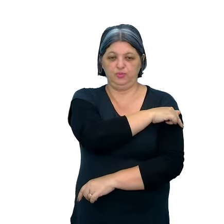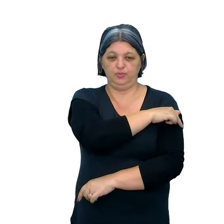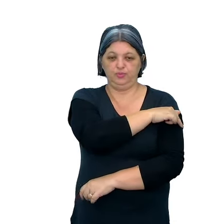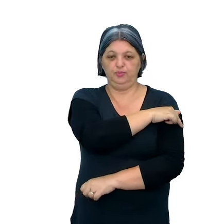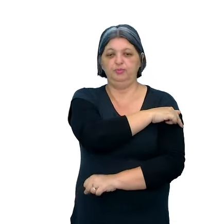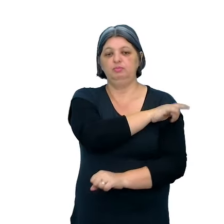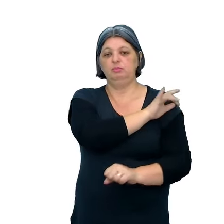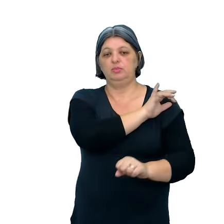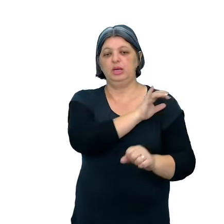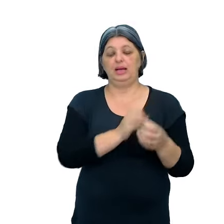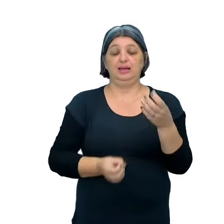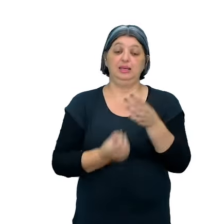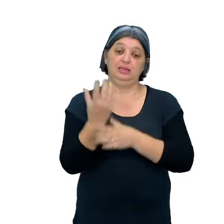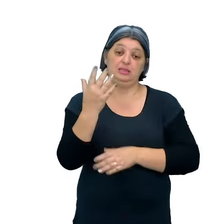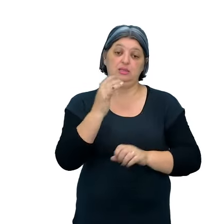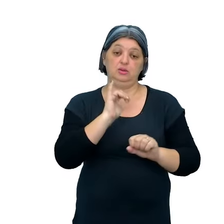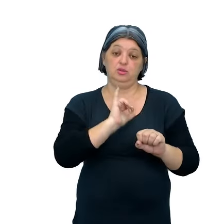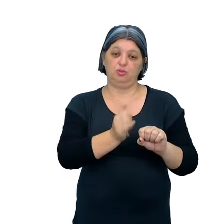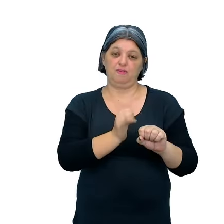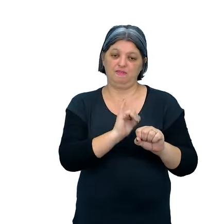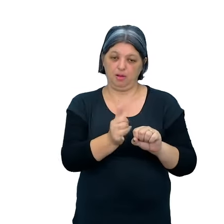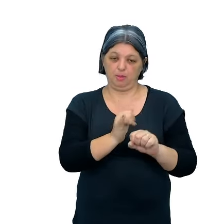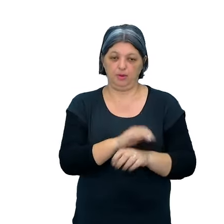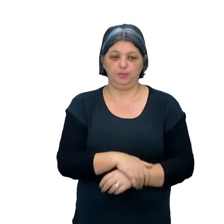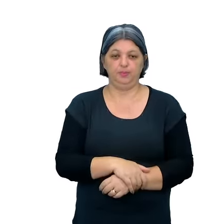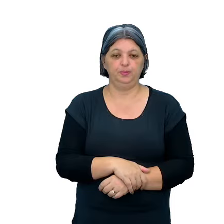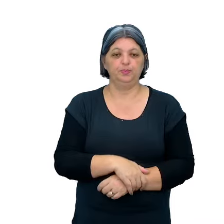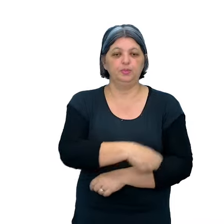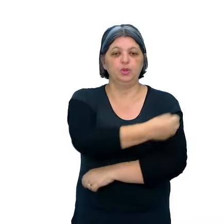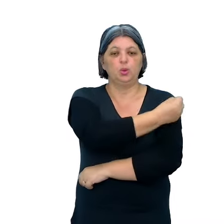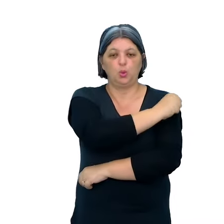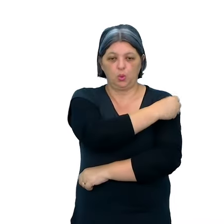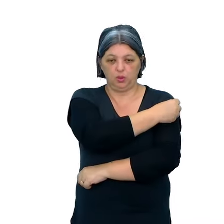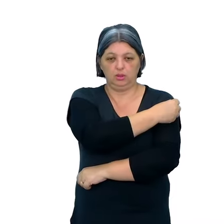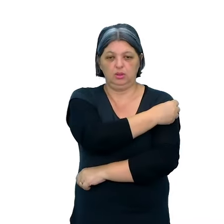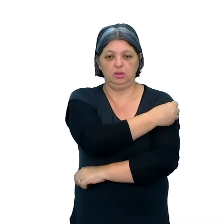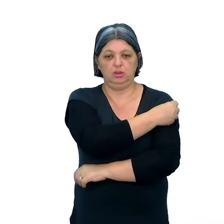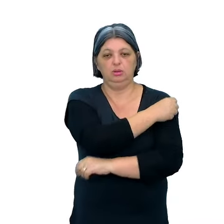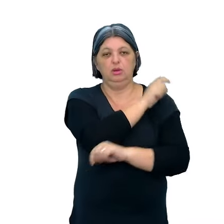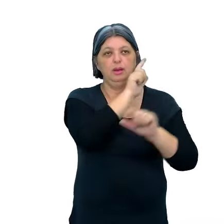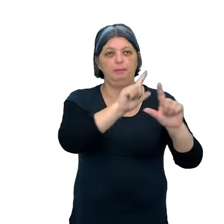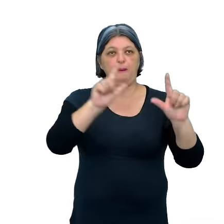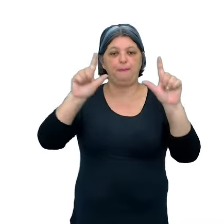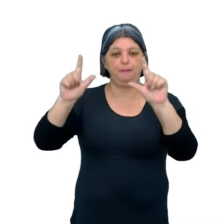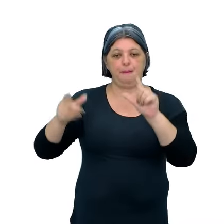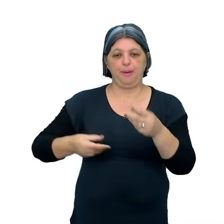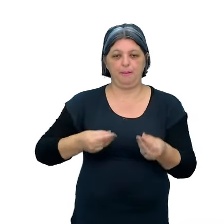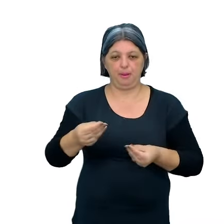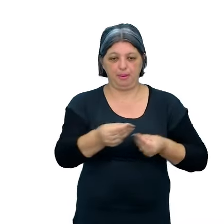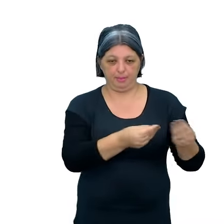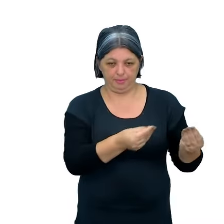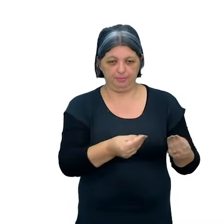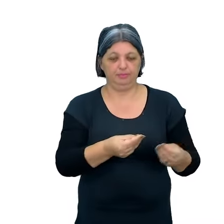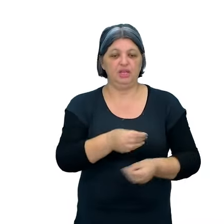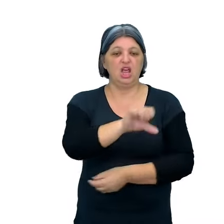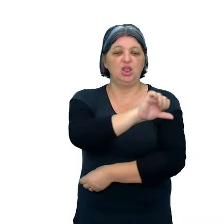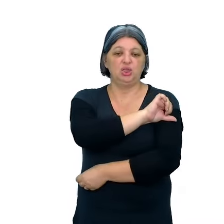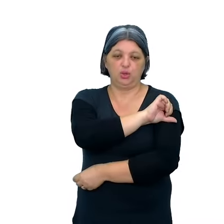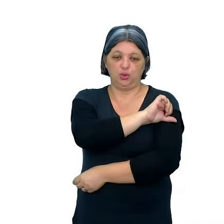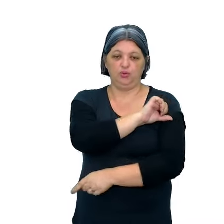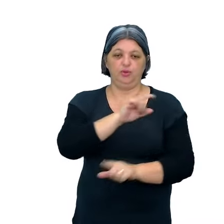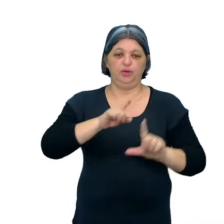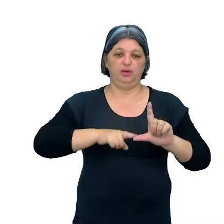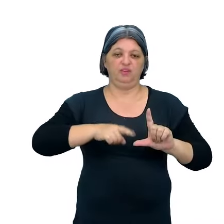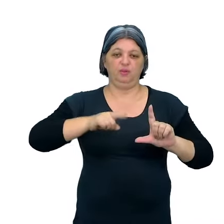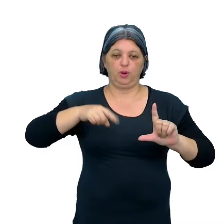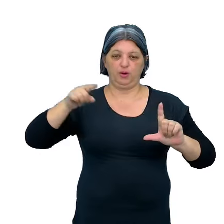produção de uma fábula, no 8º ano, folder, panfleto, e no 9º ano, infográfico. Bom, então aqui